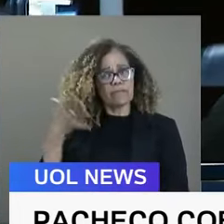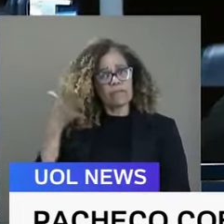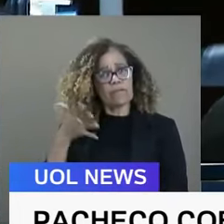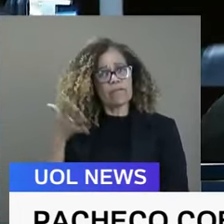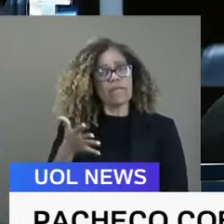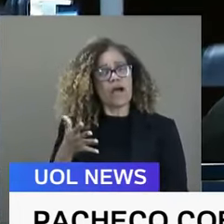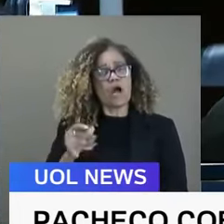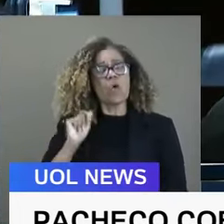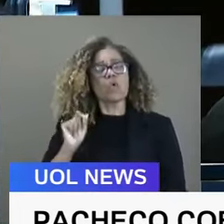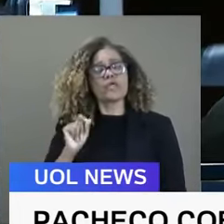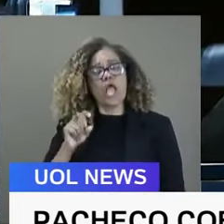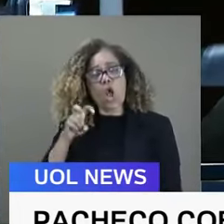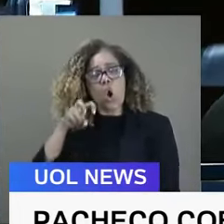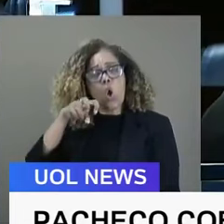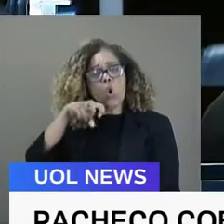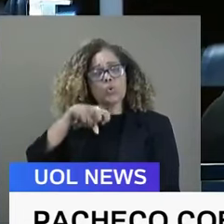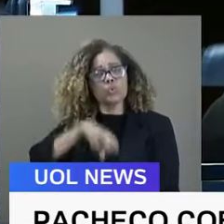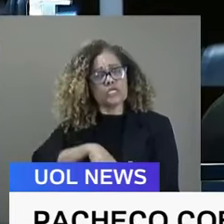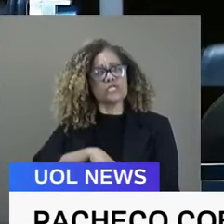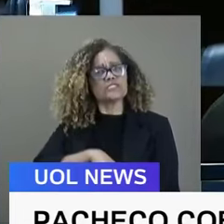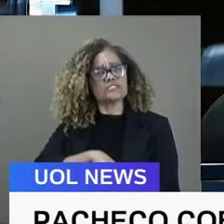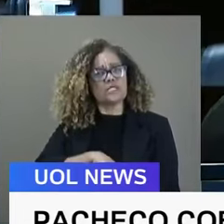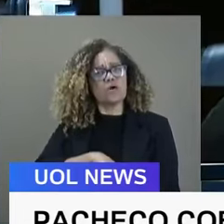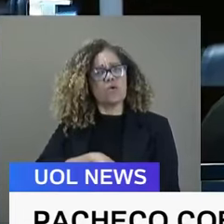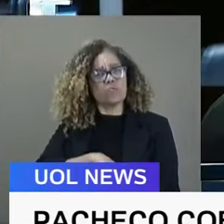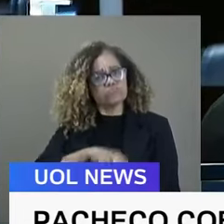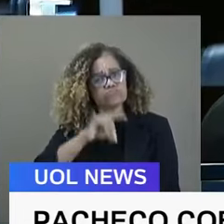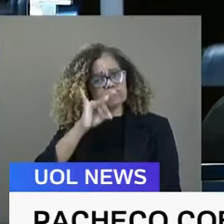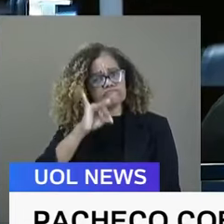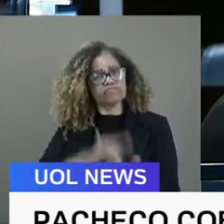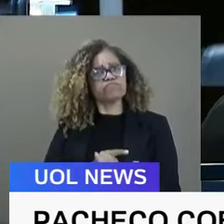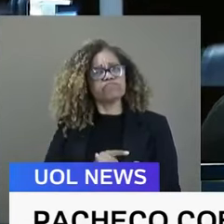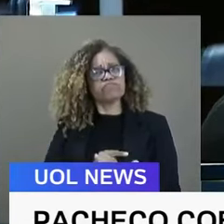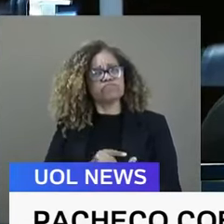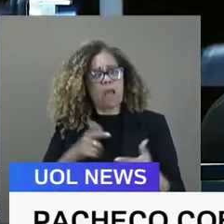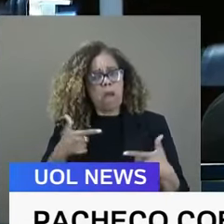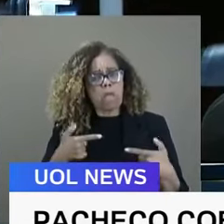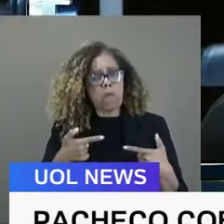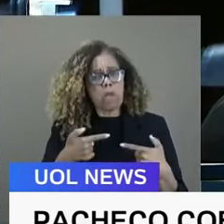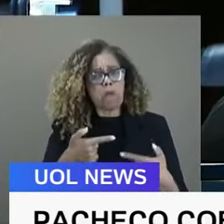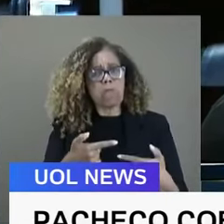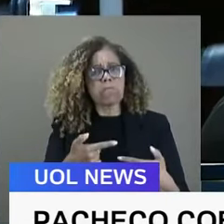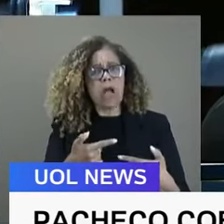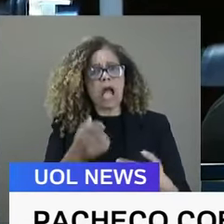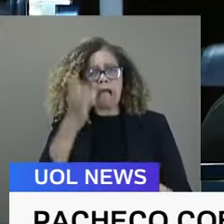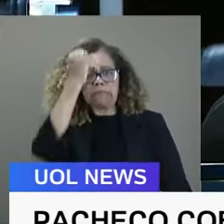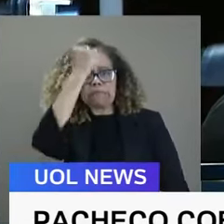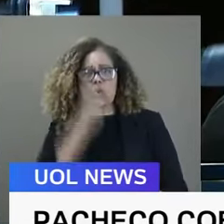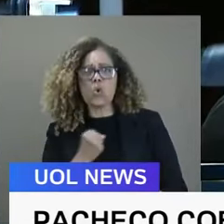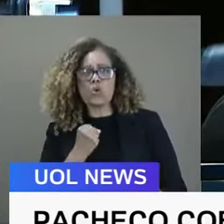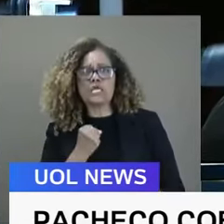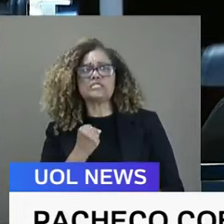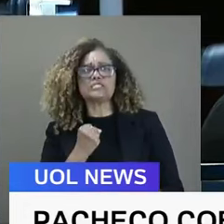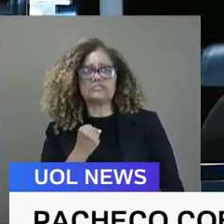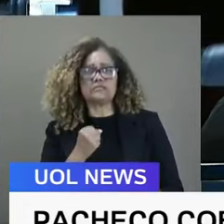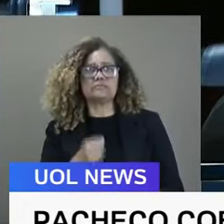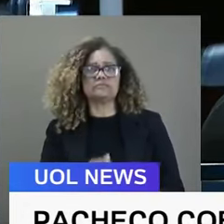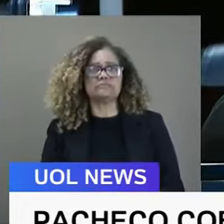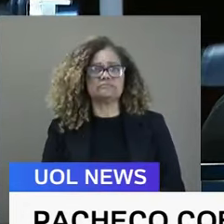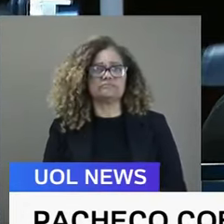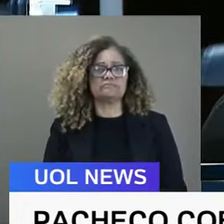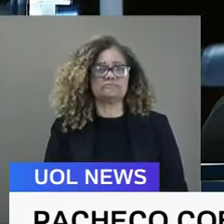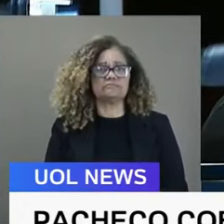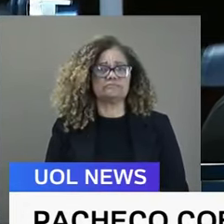que é a condenação veemente do ataque terrorista, e não há outro nome, um